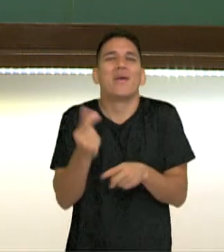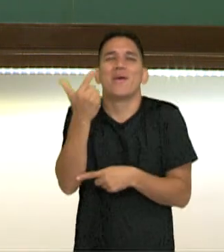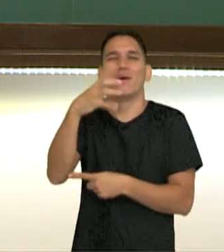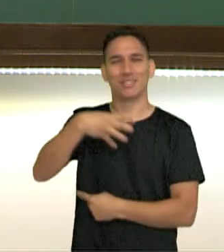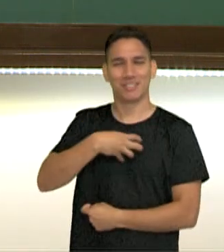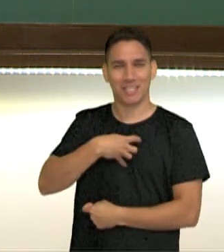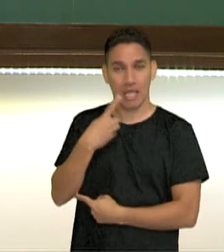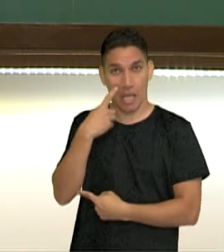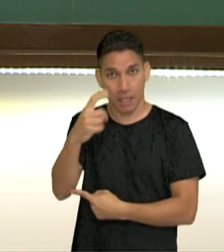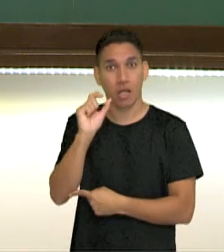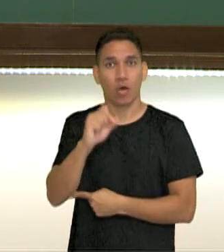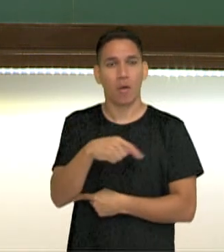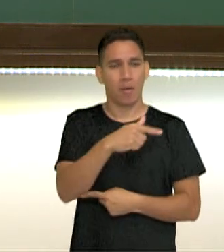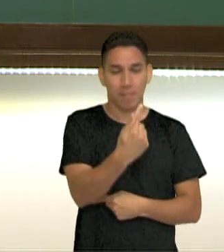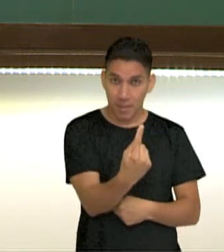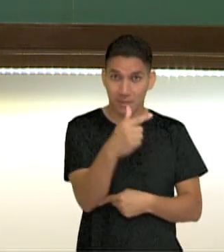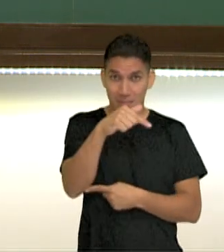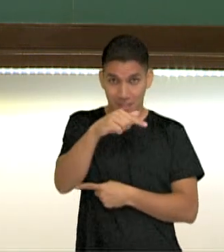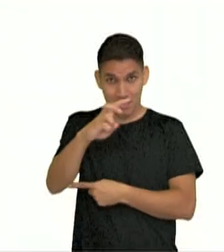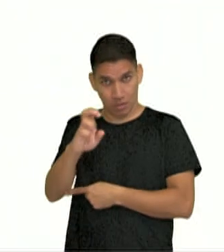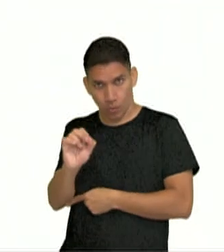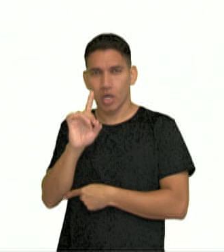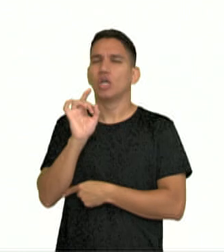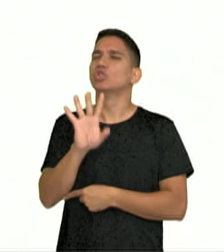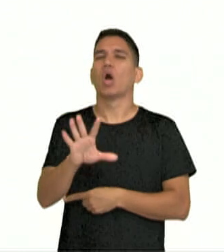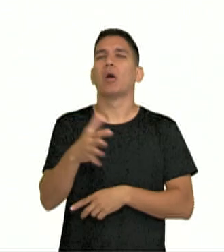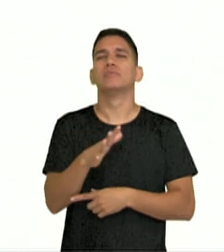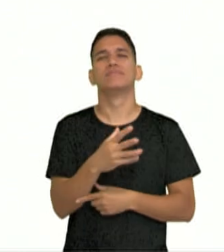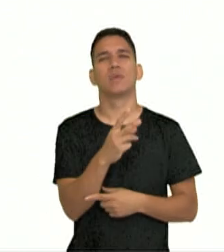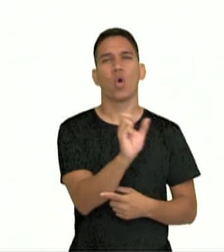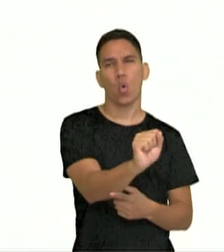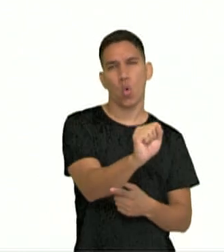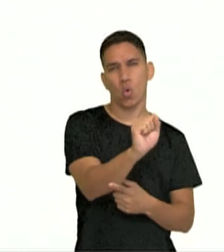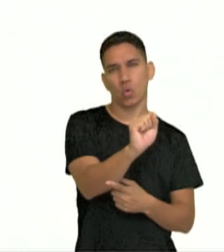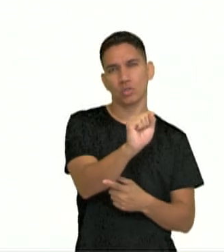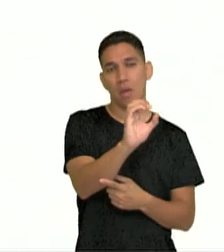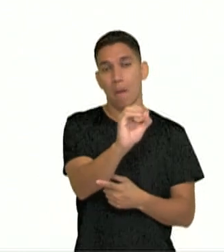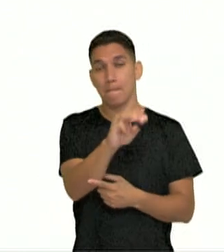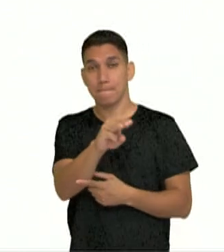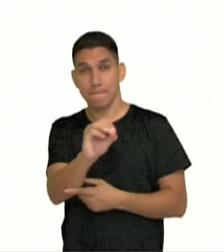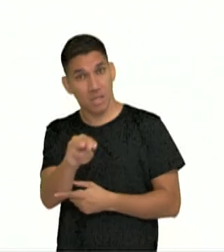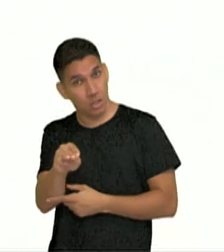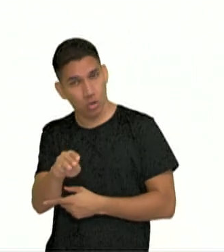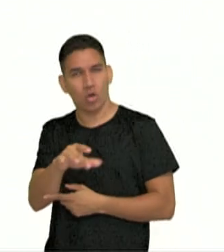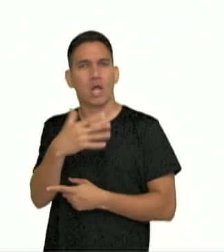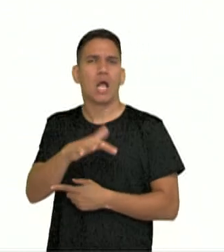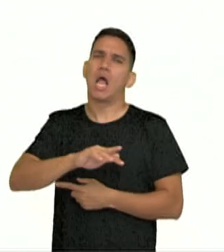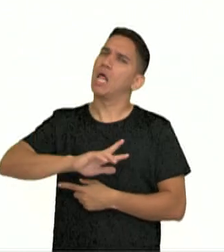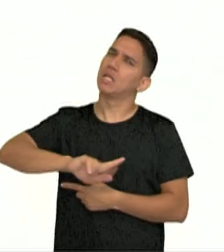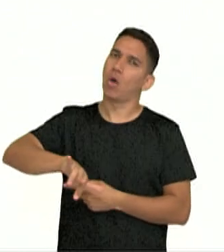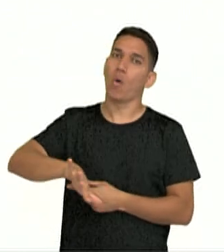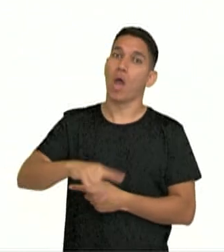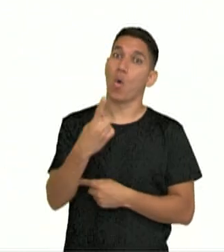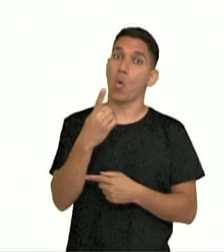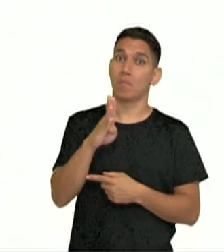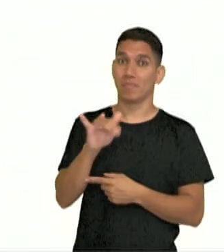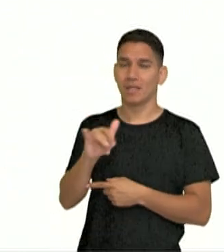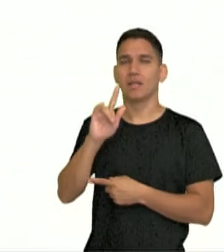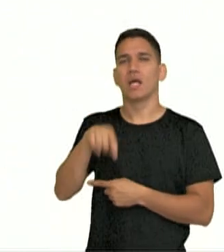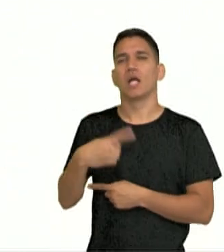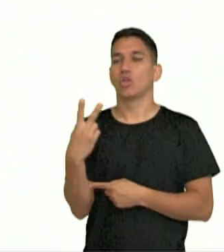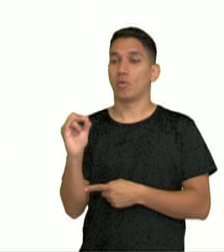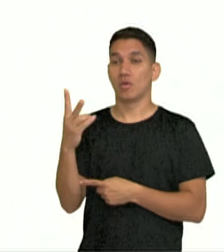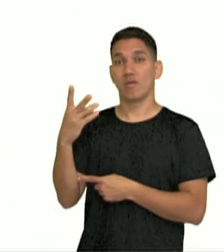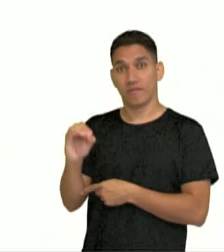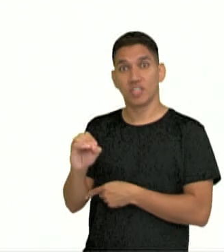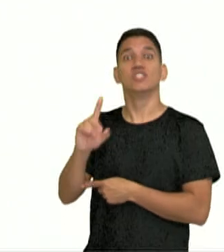interessante, 1750, tínhamos apenas 800 milhões de pessoas, não era nem 1 bilhão. 2020